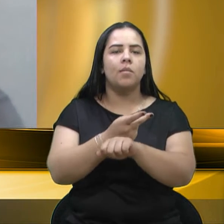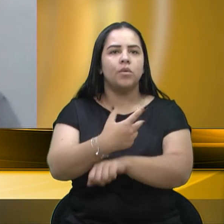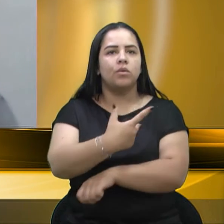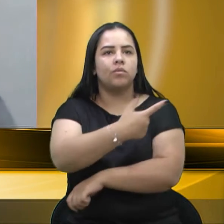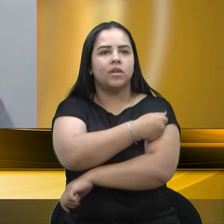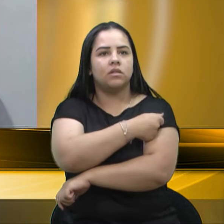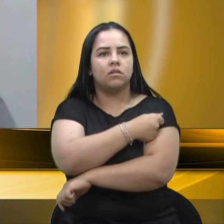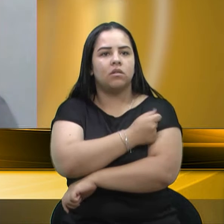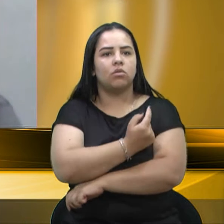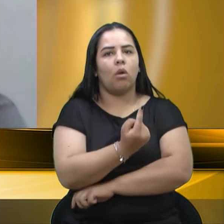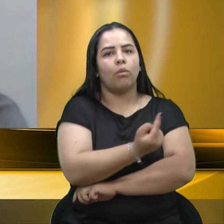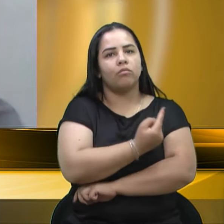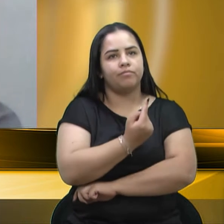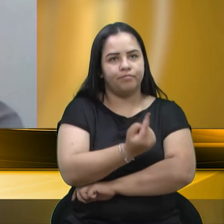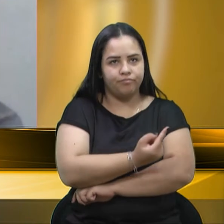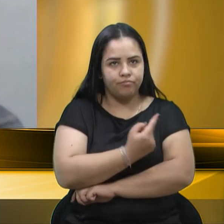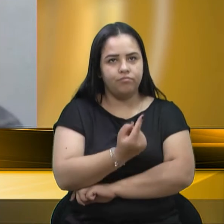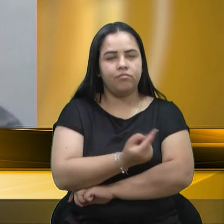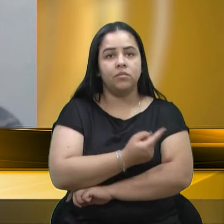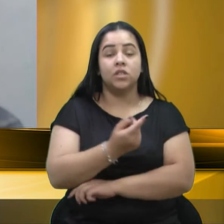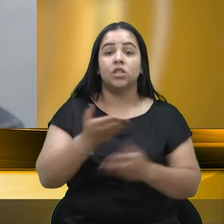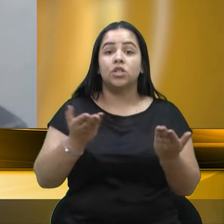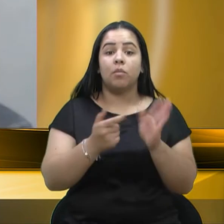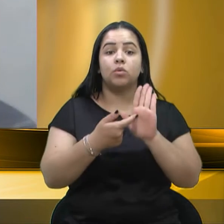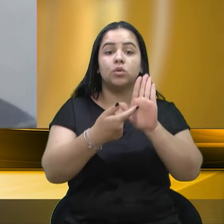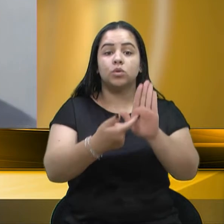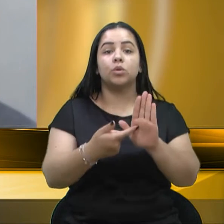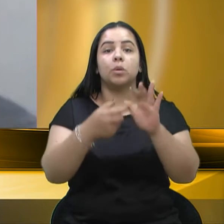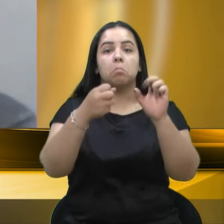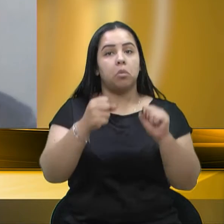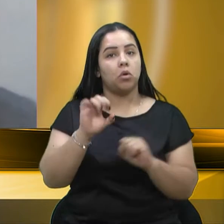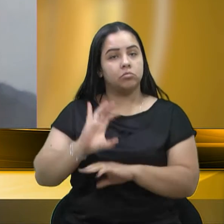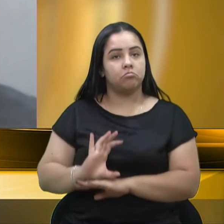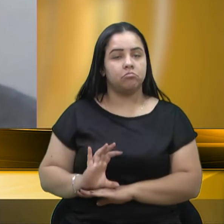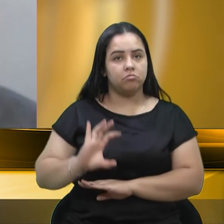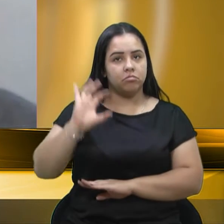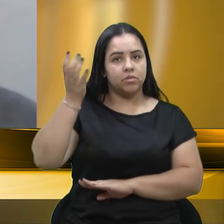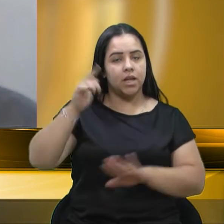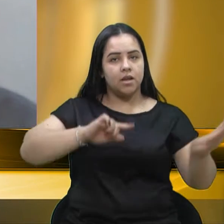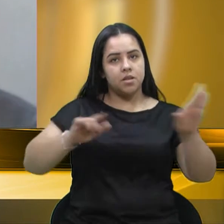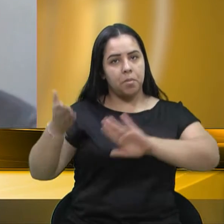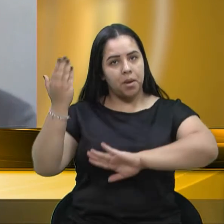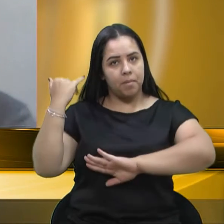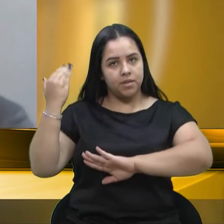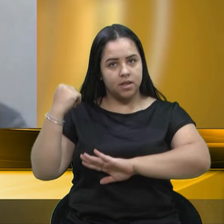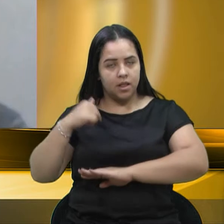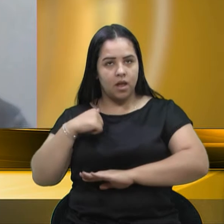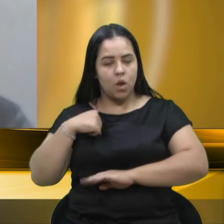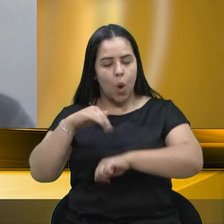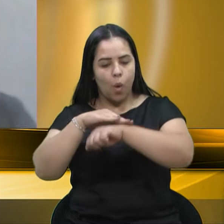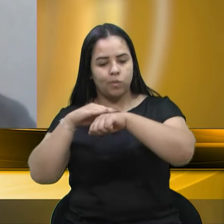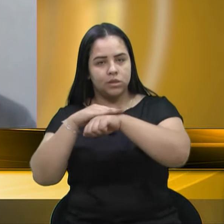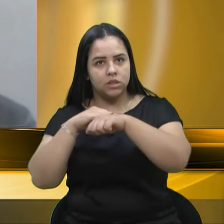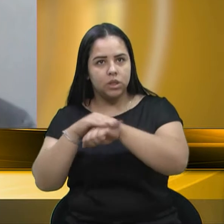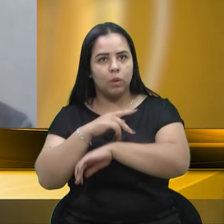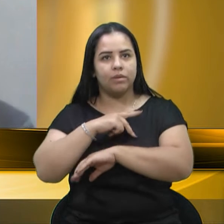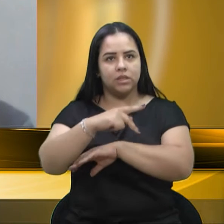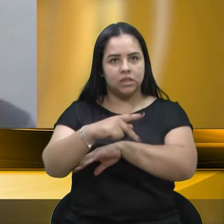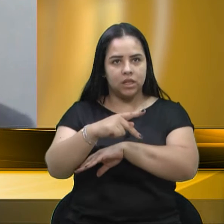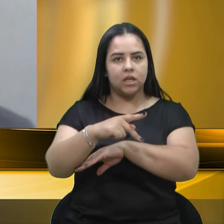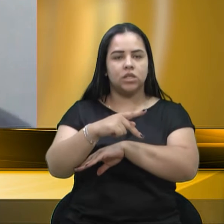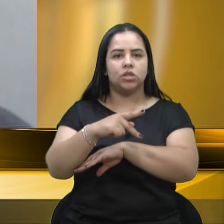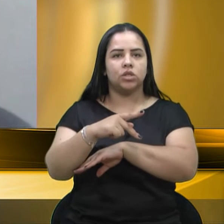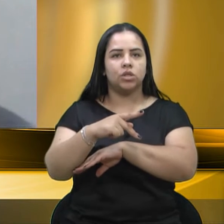né, a Assembleia do Estado do Rio Grande do Sul já aprovou que isso possa acontecer, e eu estive na semana passada, inclusive, conversando com o presidente da Assembleia,